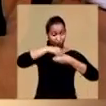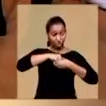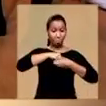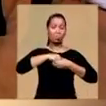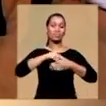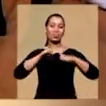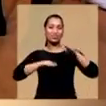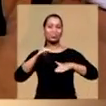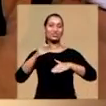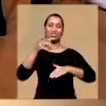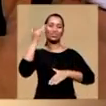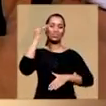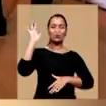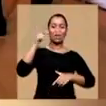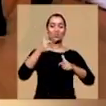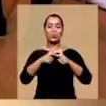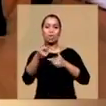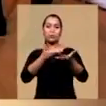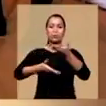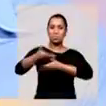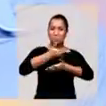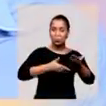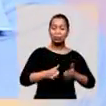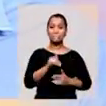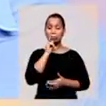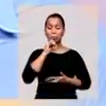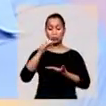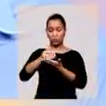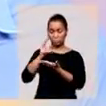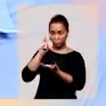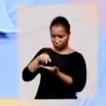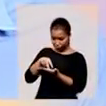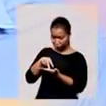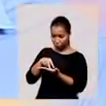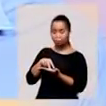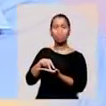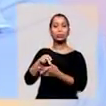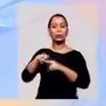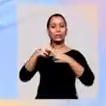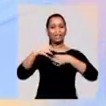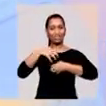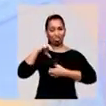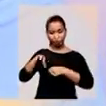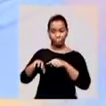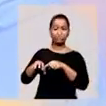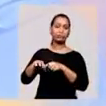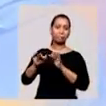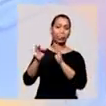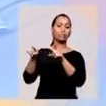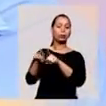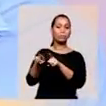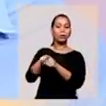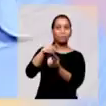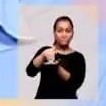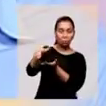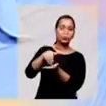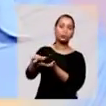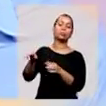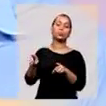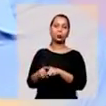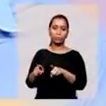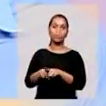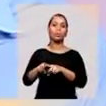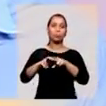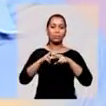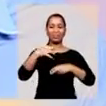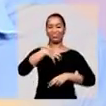colegas. Exatamente. Tipo de... Hoje nós olhamos no currículo para contratar esses profissionais pelas habilidades técnicas, mas nós demitimos esses